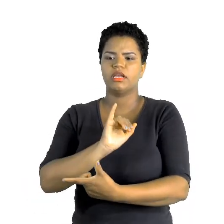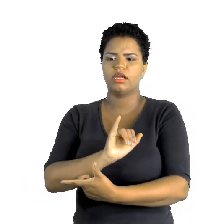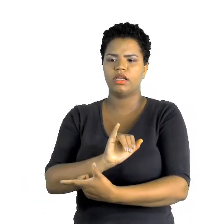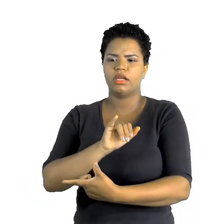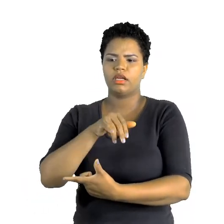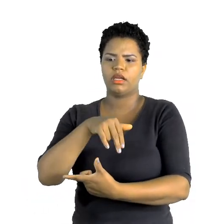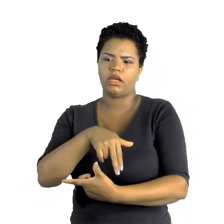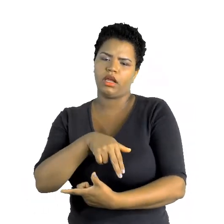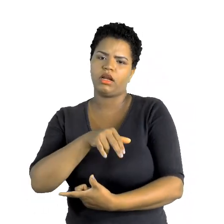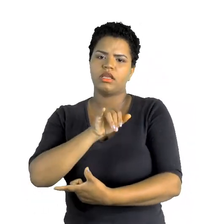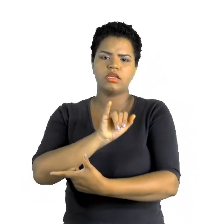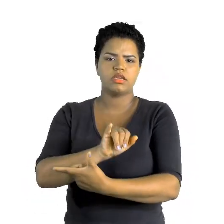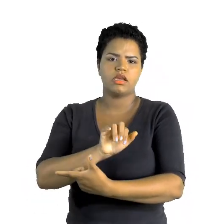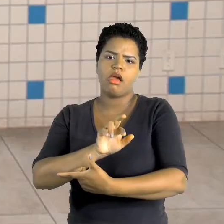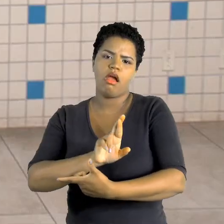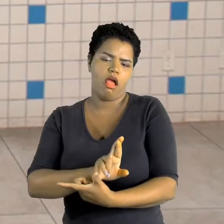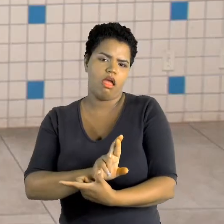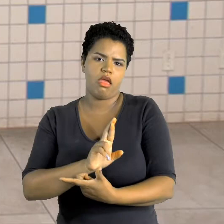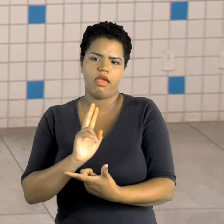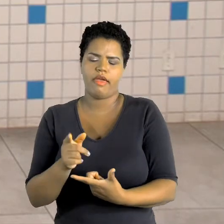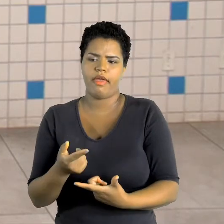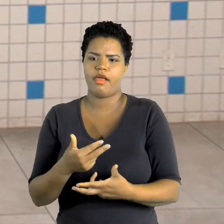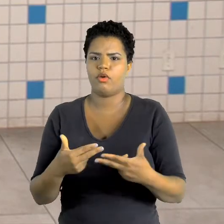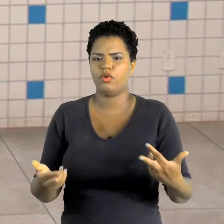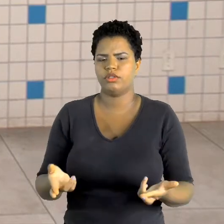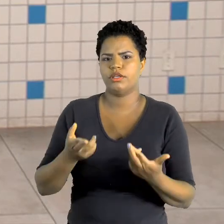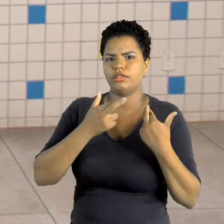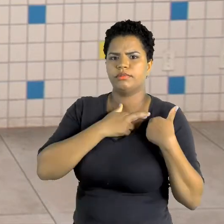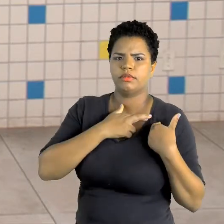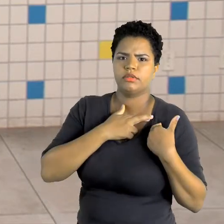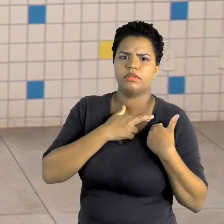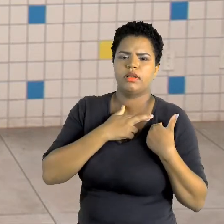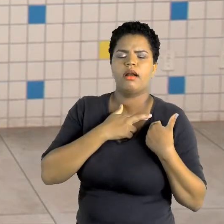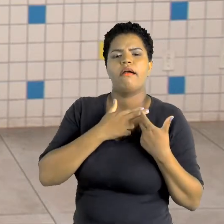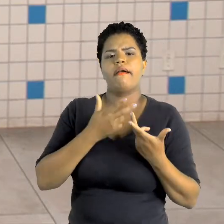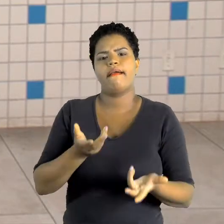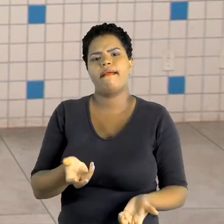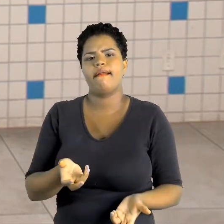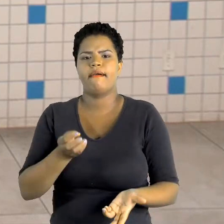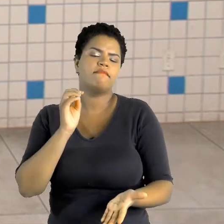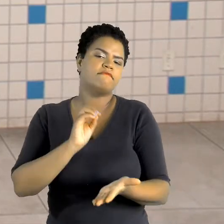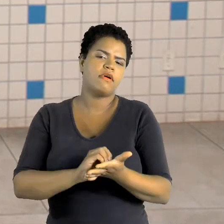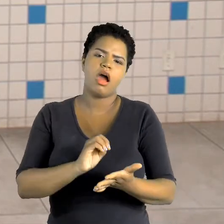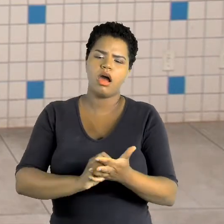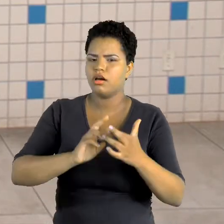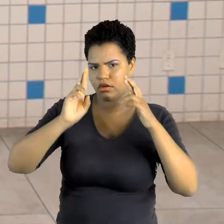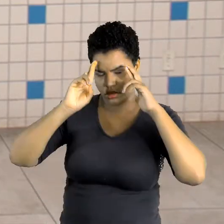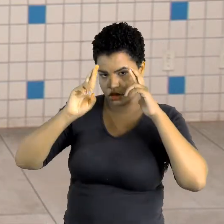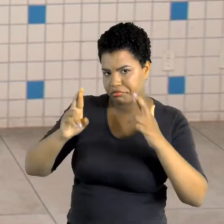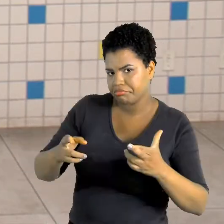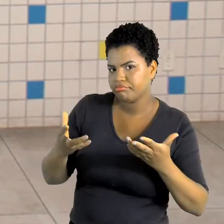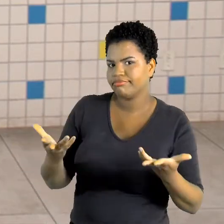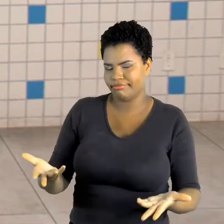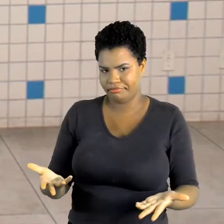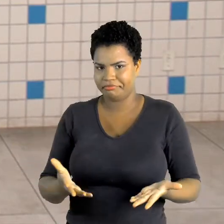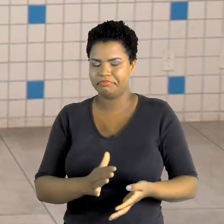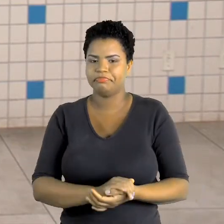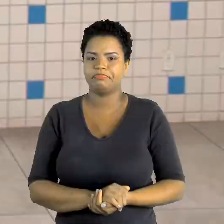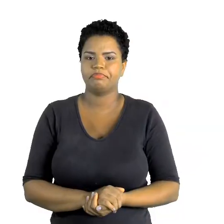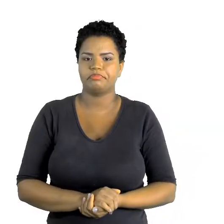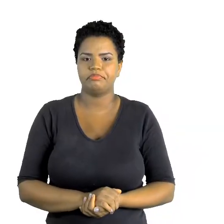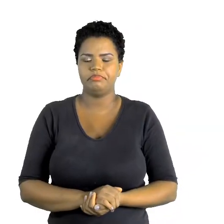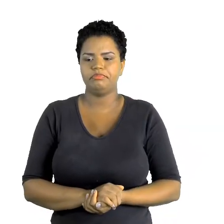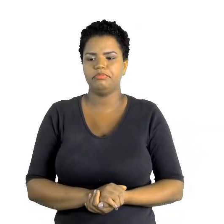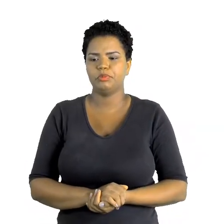incorreto. Algo que é de responsabilidade, irresponsible, ficou irresponsabilidade, ok? E aí nós temos